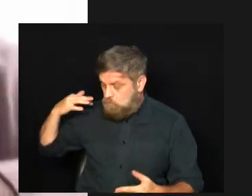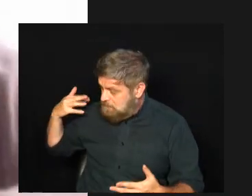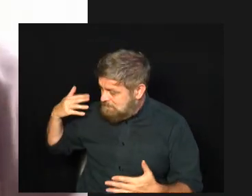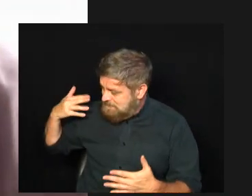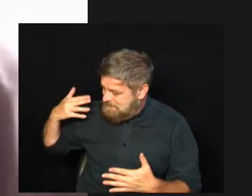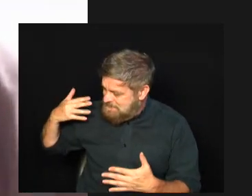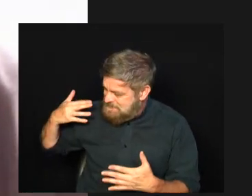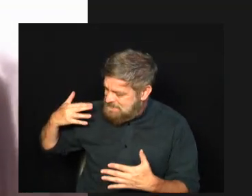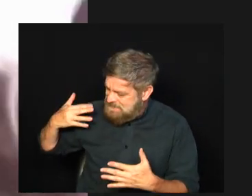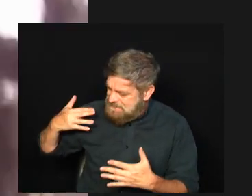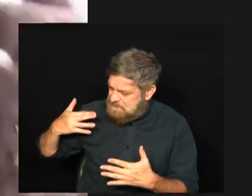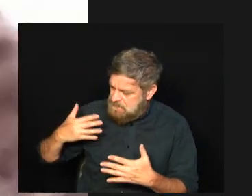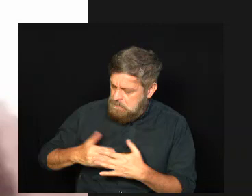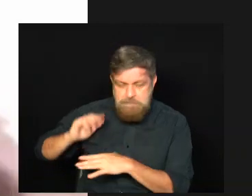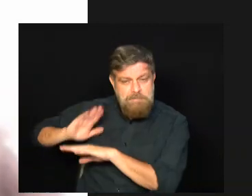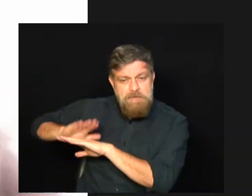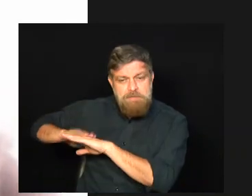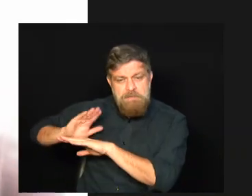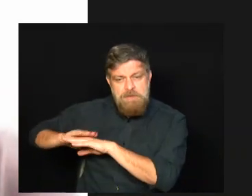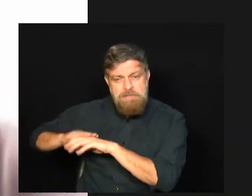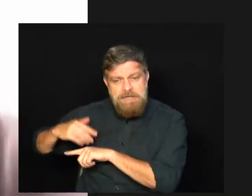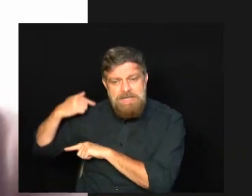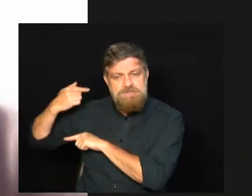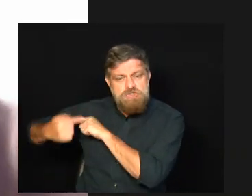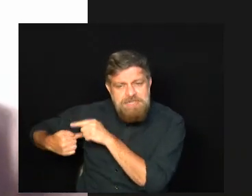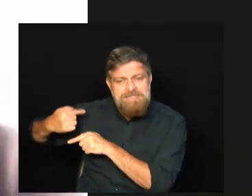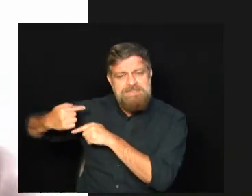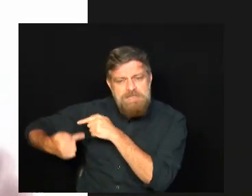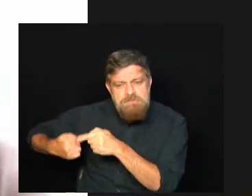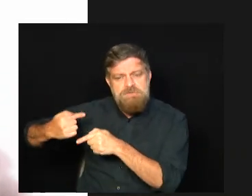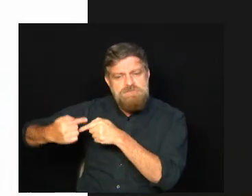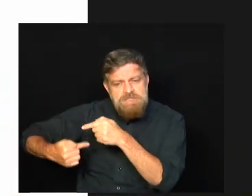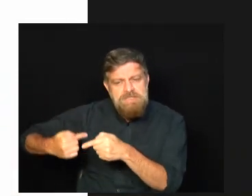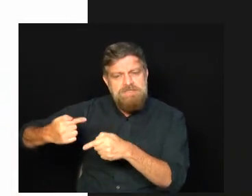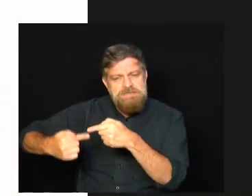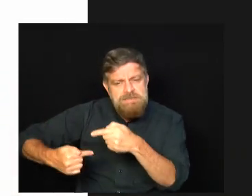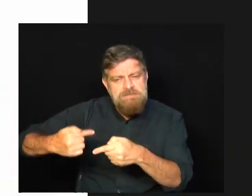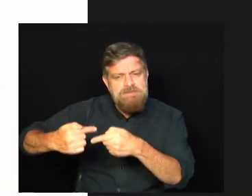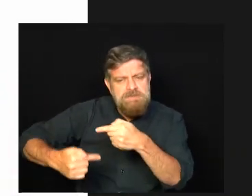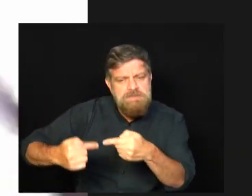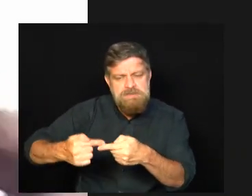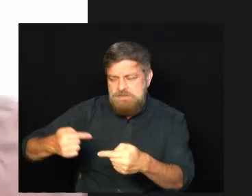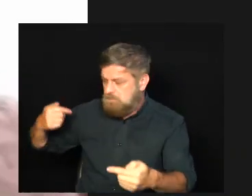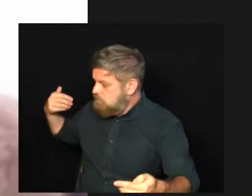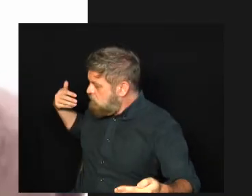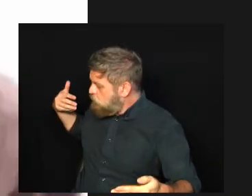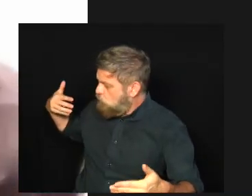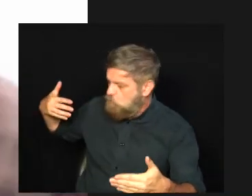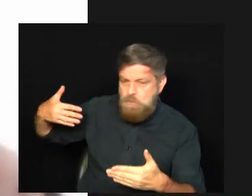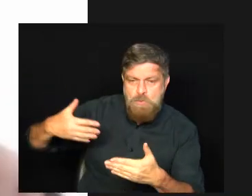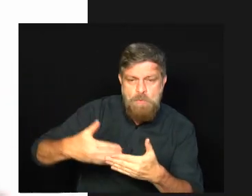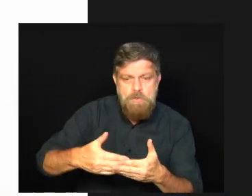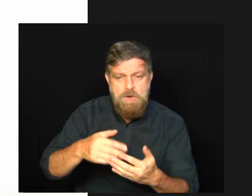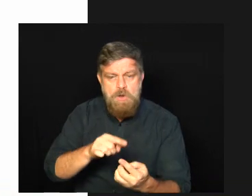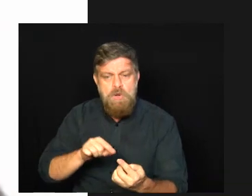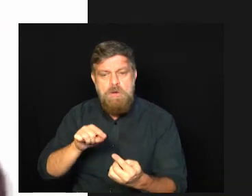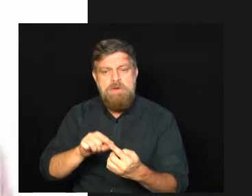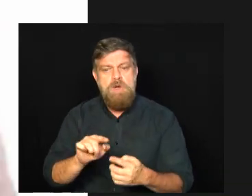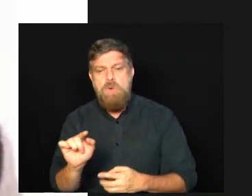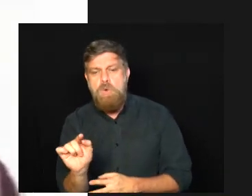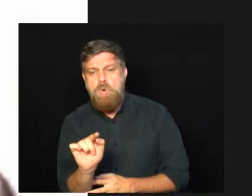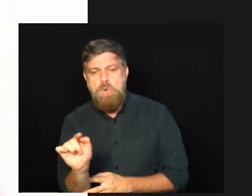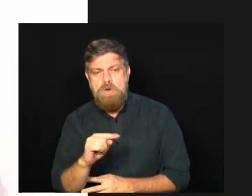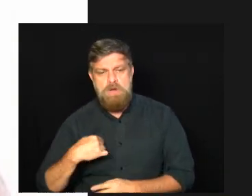nós construímos e que outras gerações construíram ao longo do tempo para podermos ir